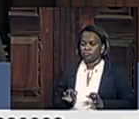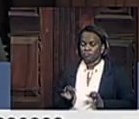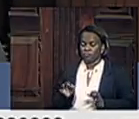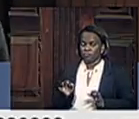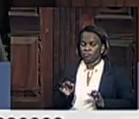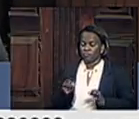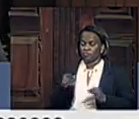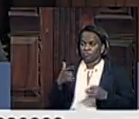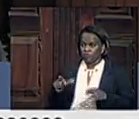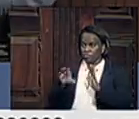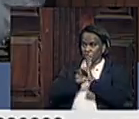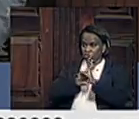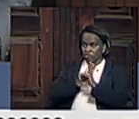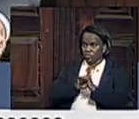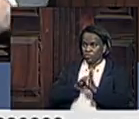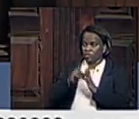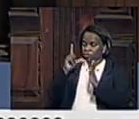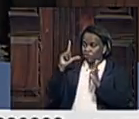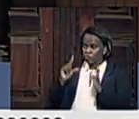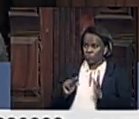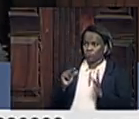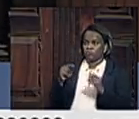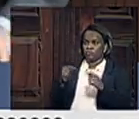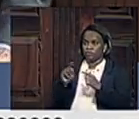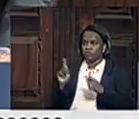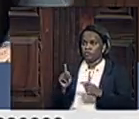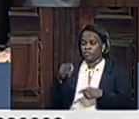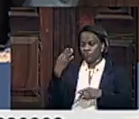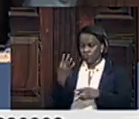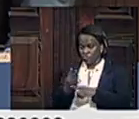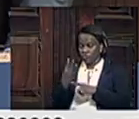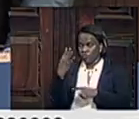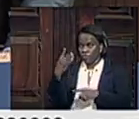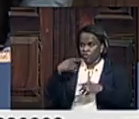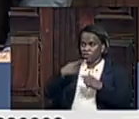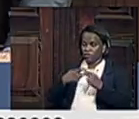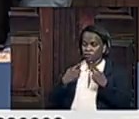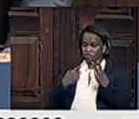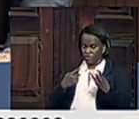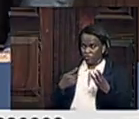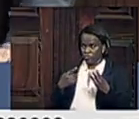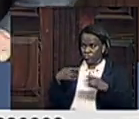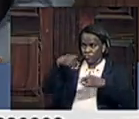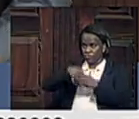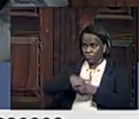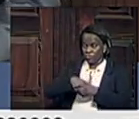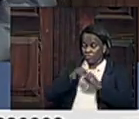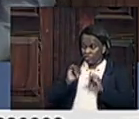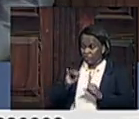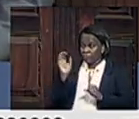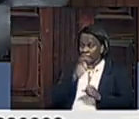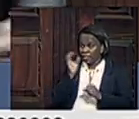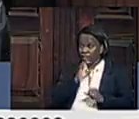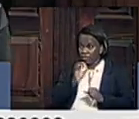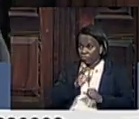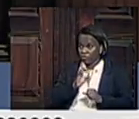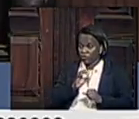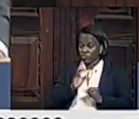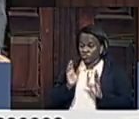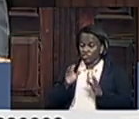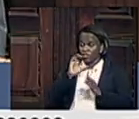tivesse a sua constitucionalidade reconhecida por 4-3. Se tivesse sido mais rápida, já